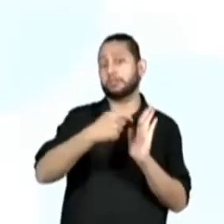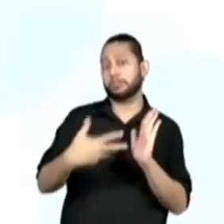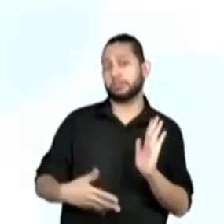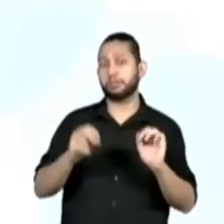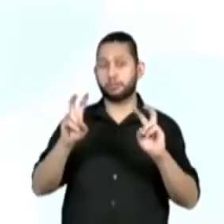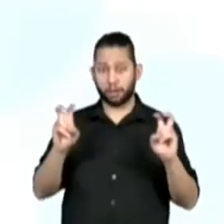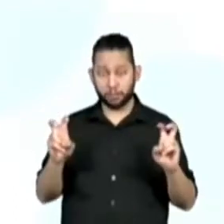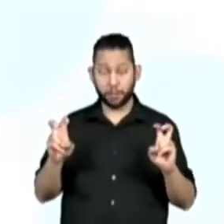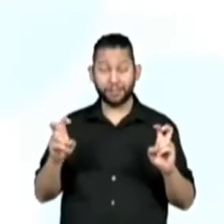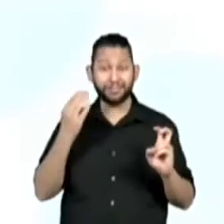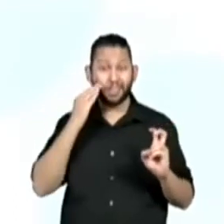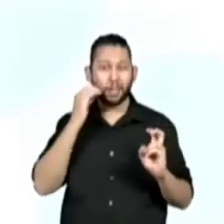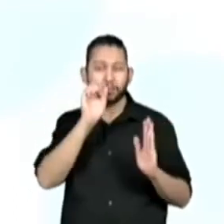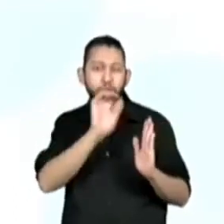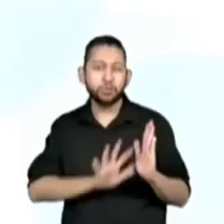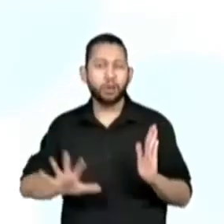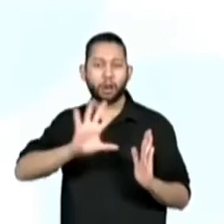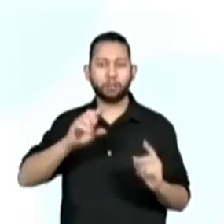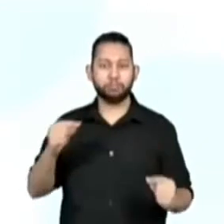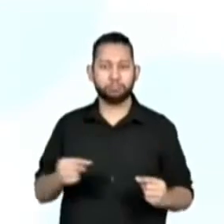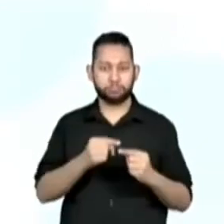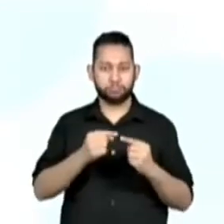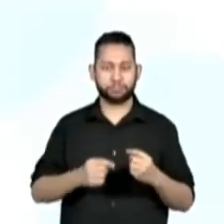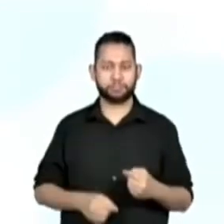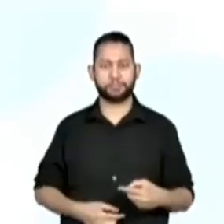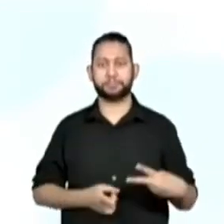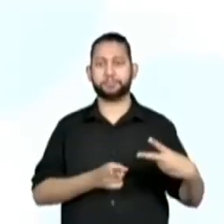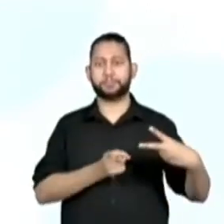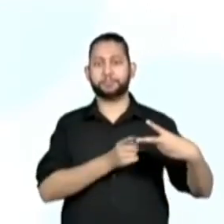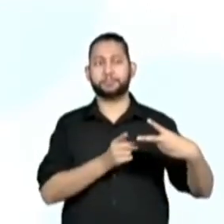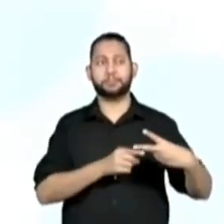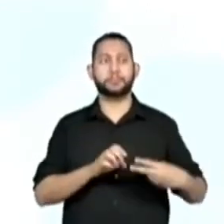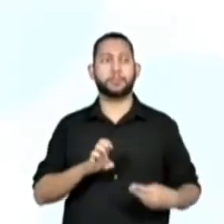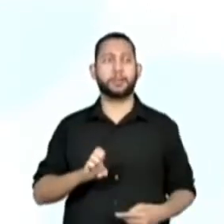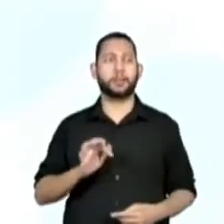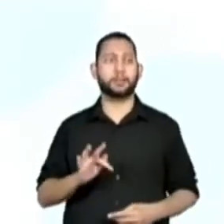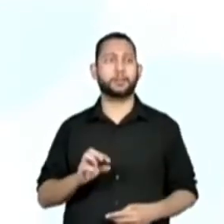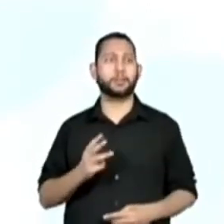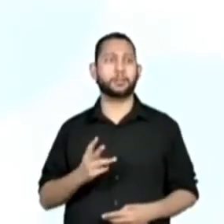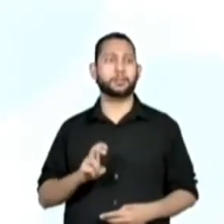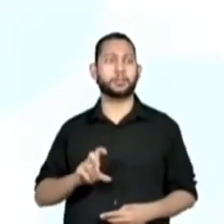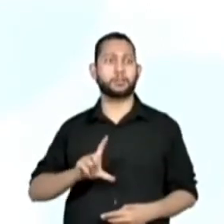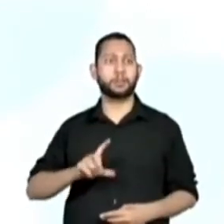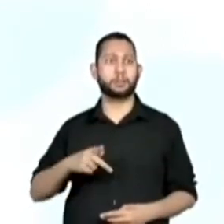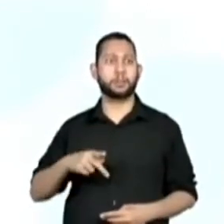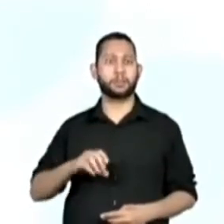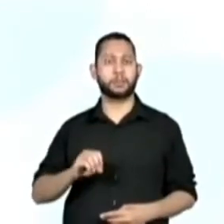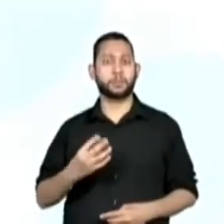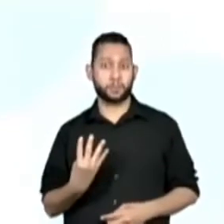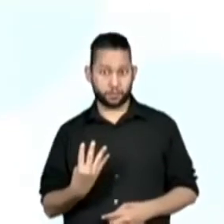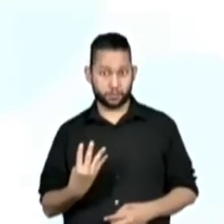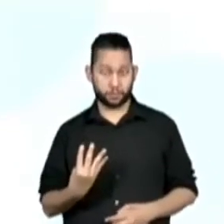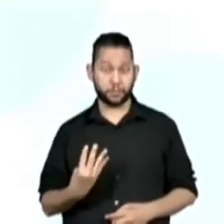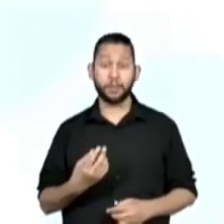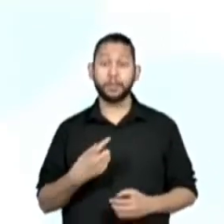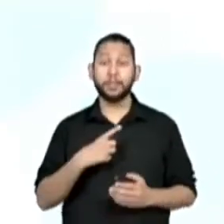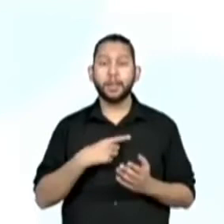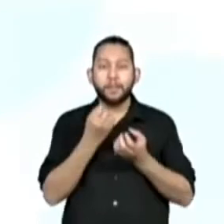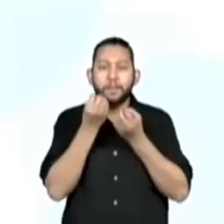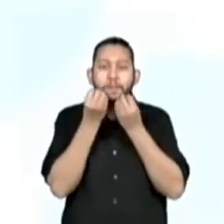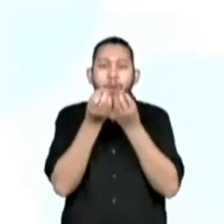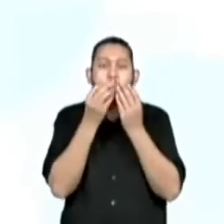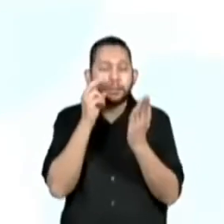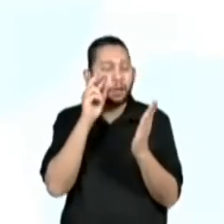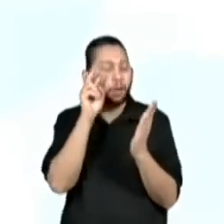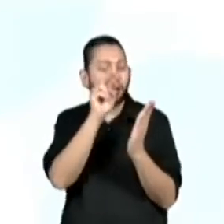demonstrando compreensão global. EF 35, LP 04. Inferir informações implícitas na